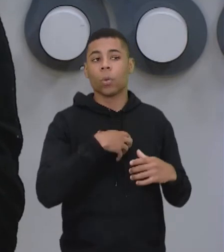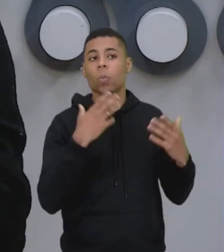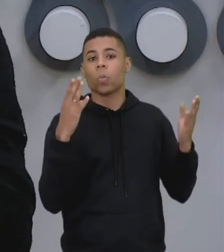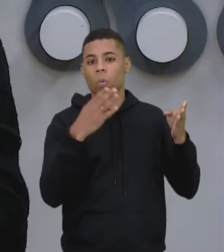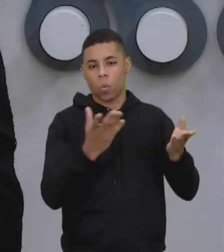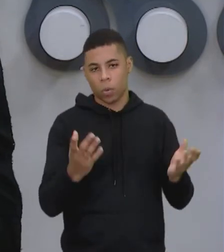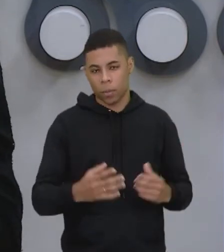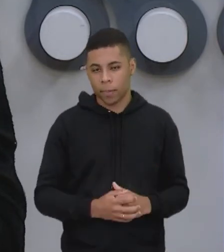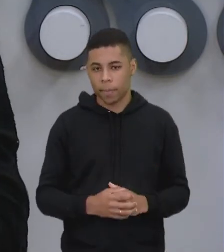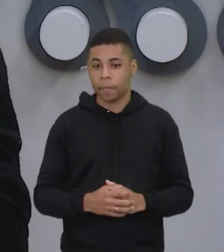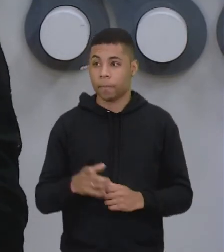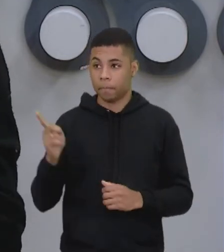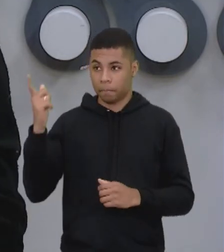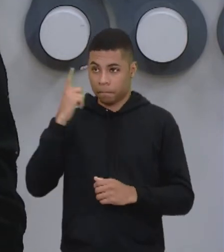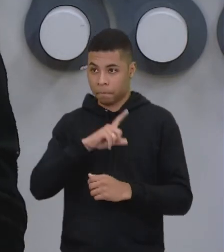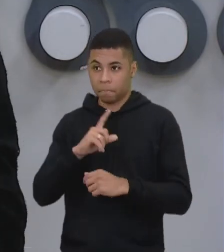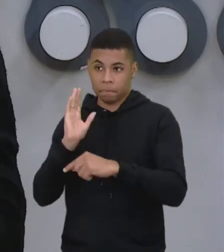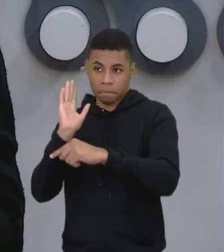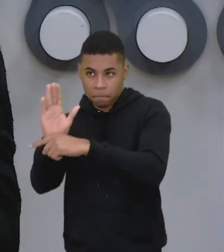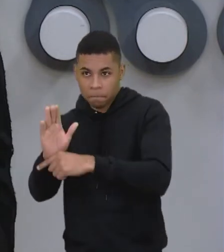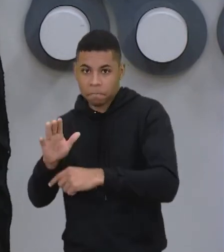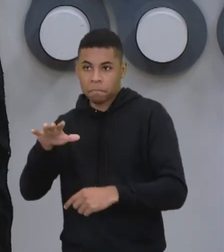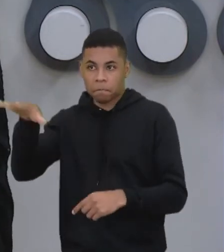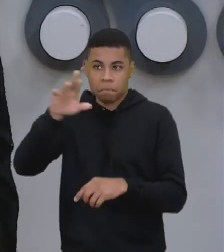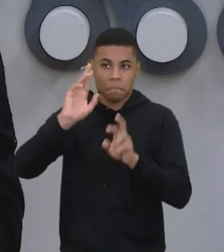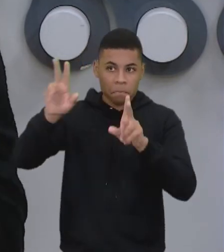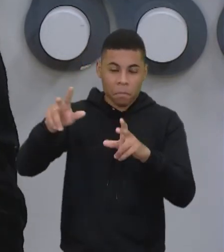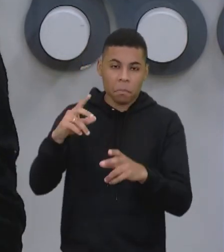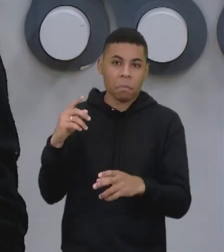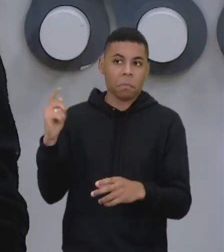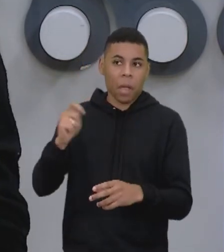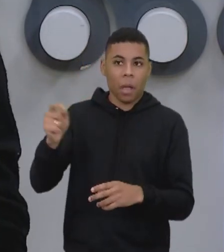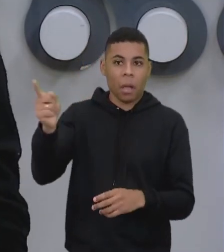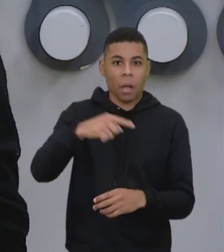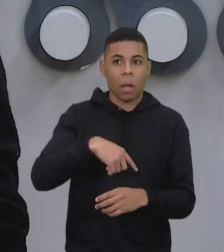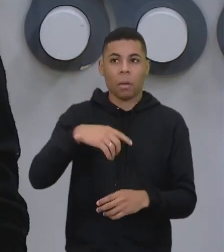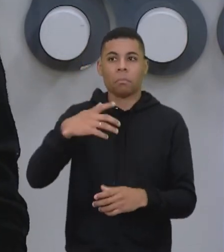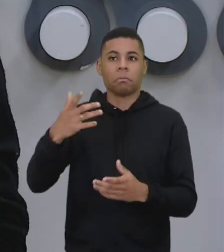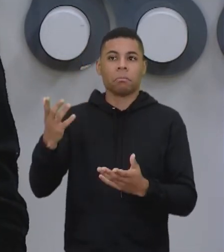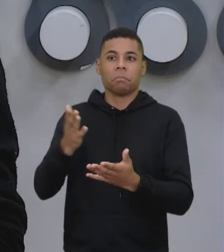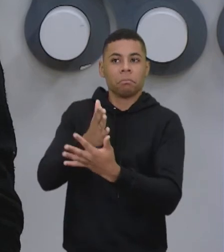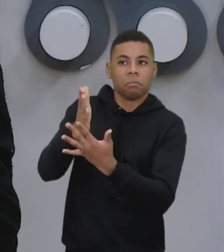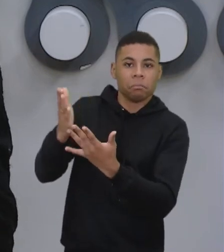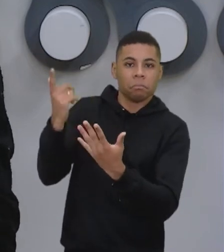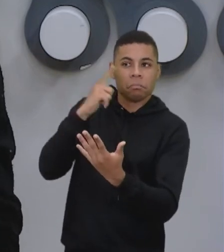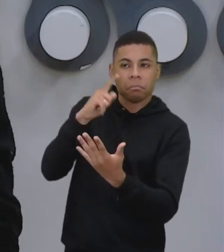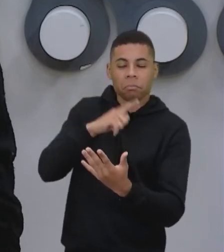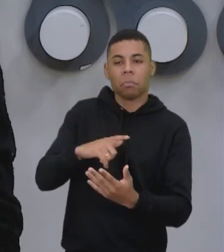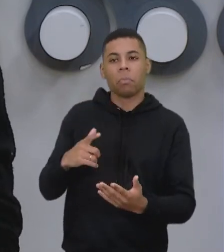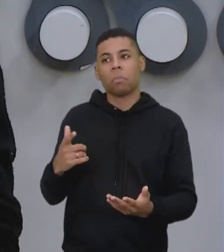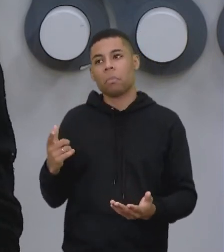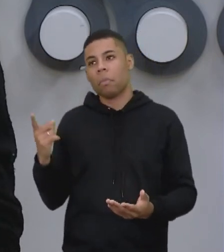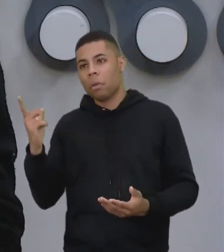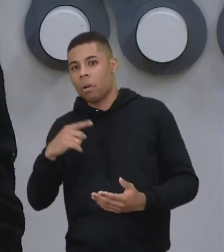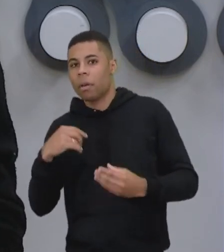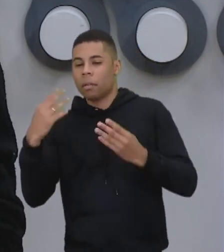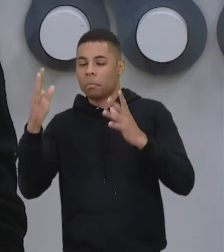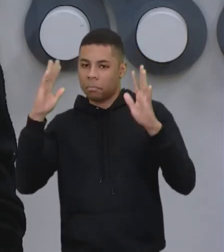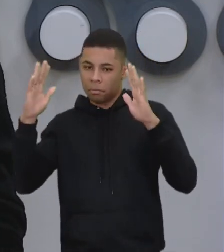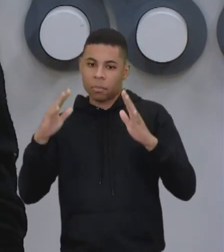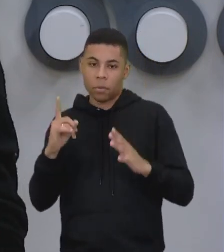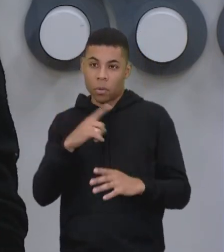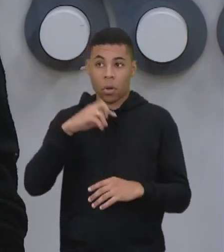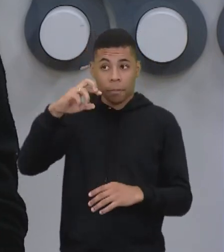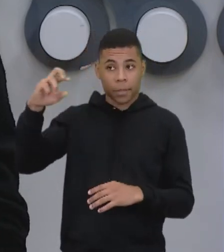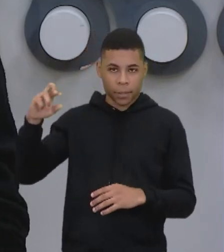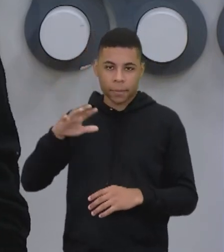aí conseguir fazer a diferença de tendências, de possibilidades, de determinação ideológica, essa coisa toda, observar